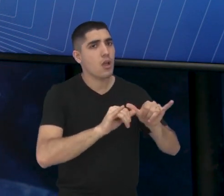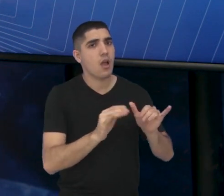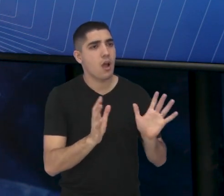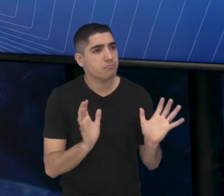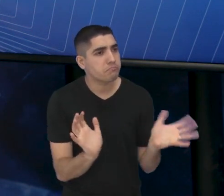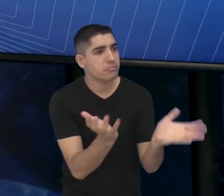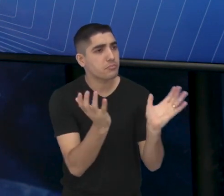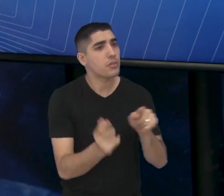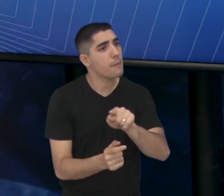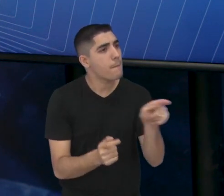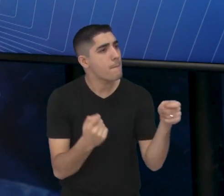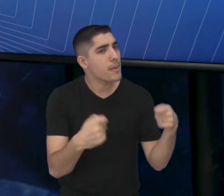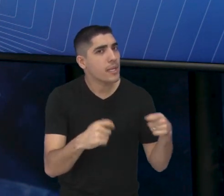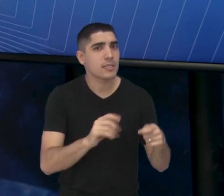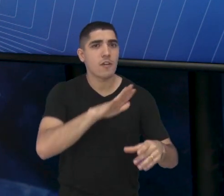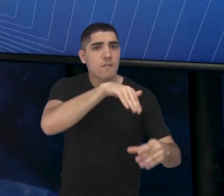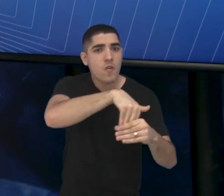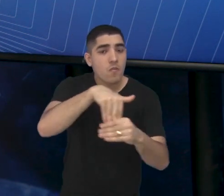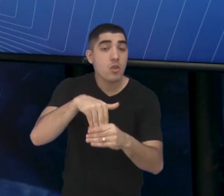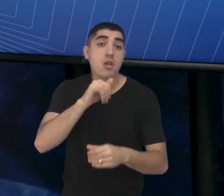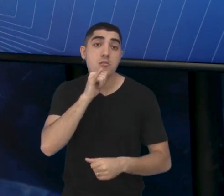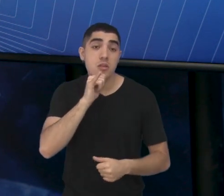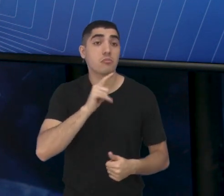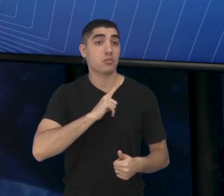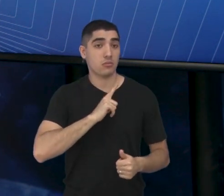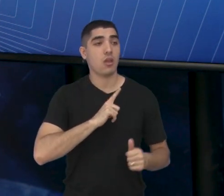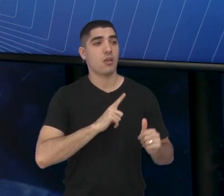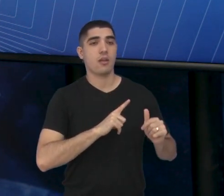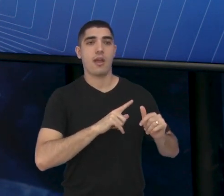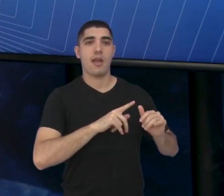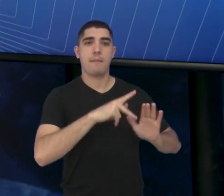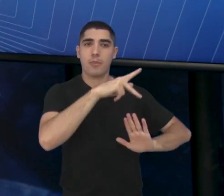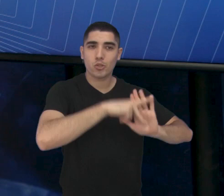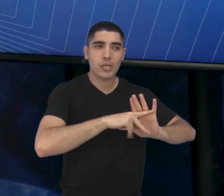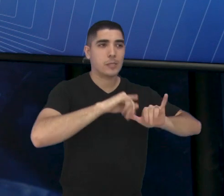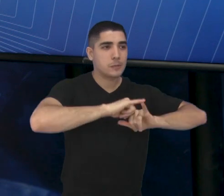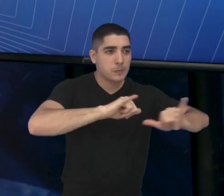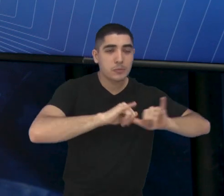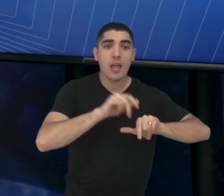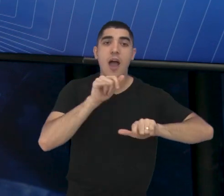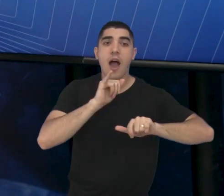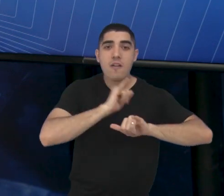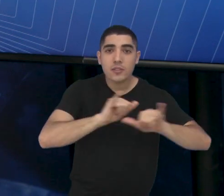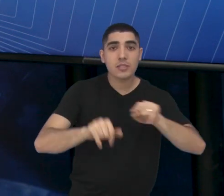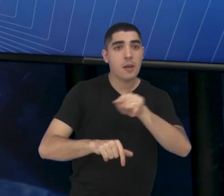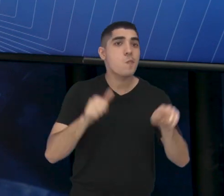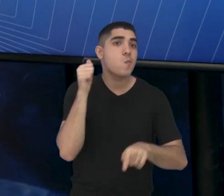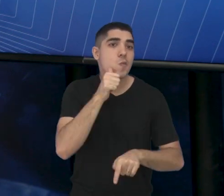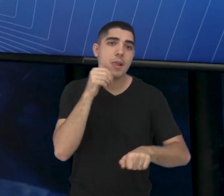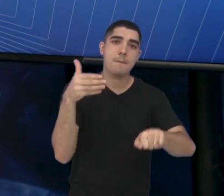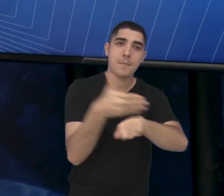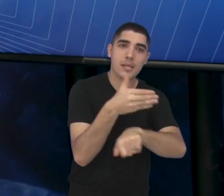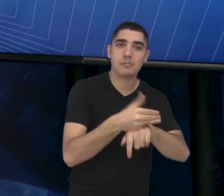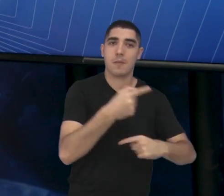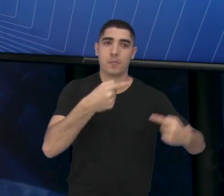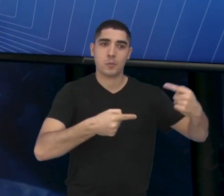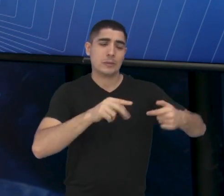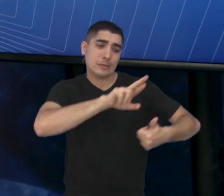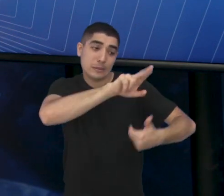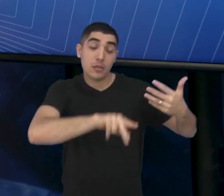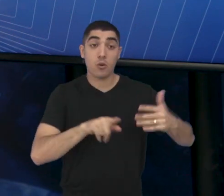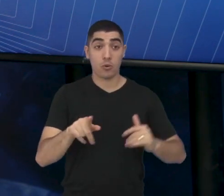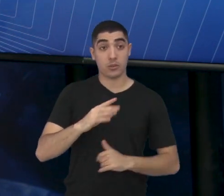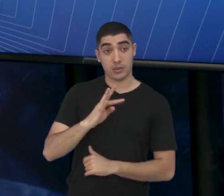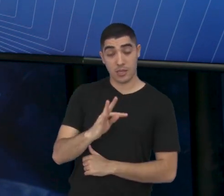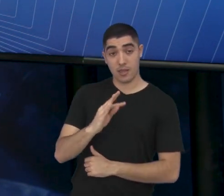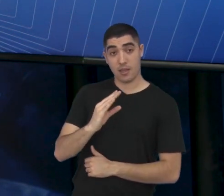voto dos jovens, né? A gente vê também campanhas de incentivo à participação das mulheres na política, enfim, tem uma série de campanhas que o